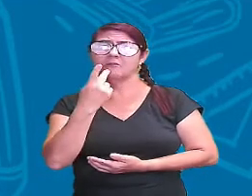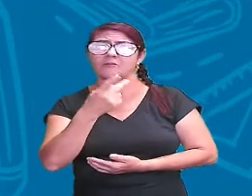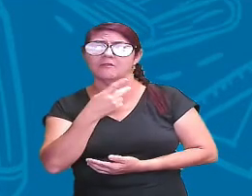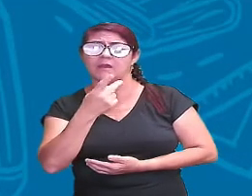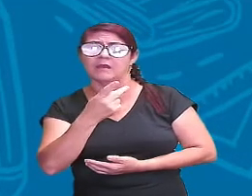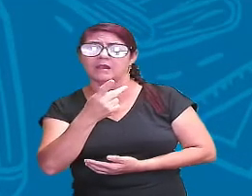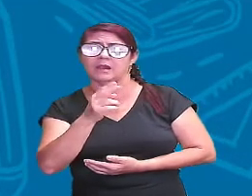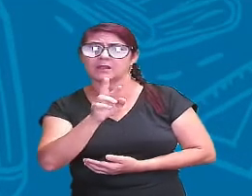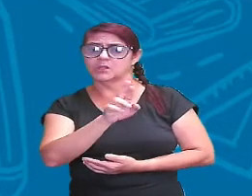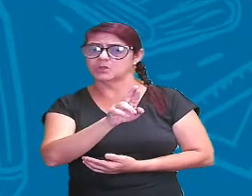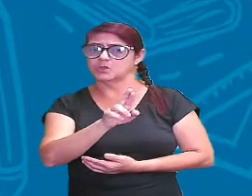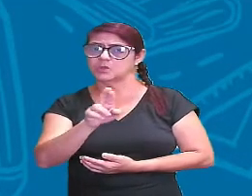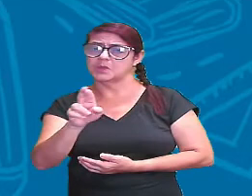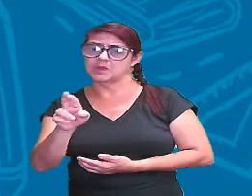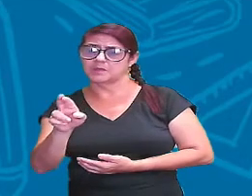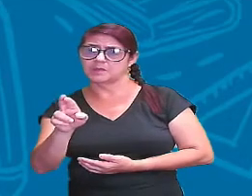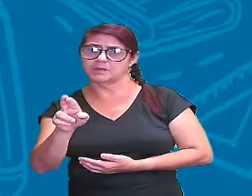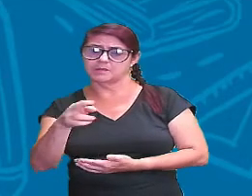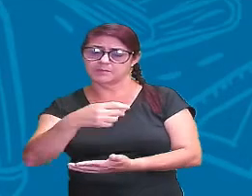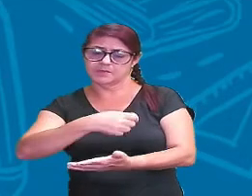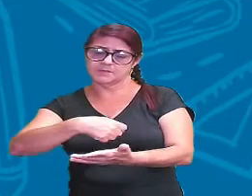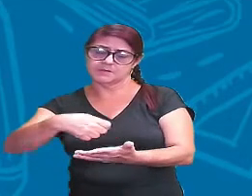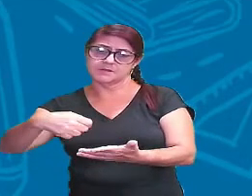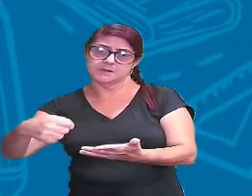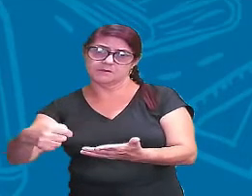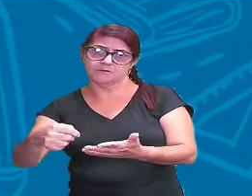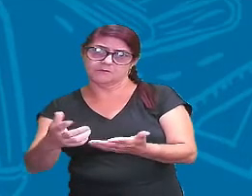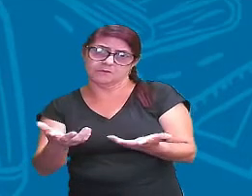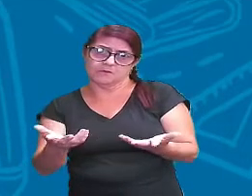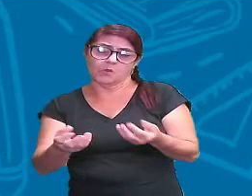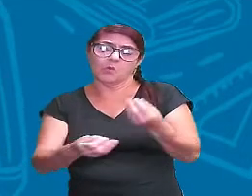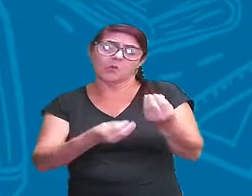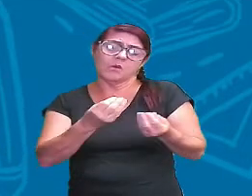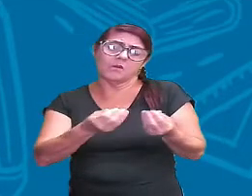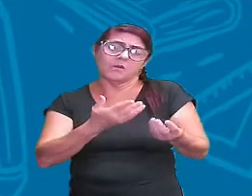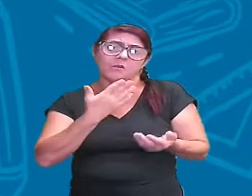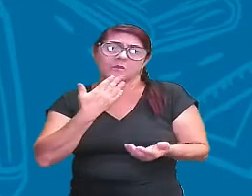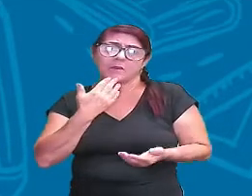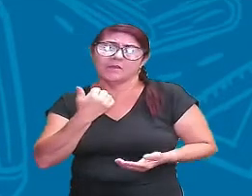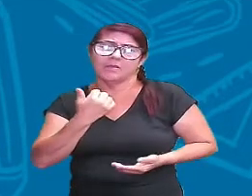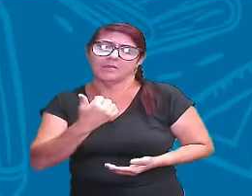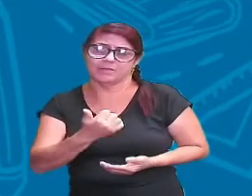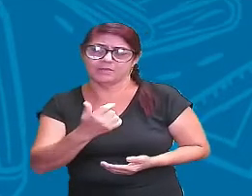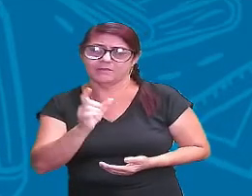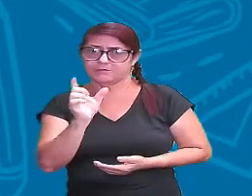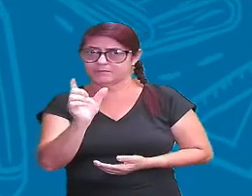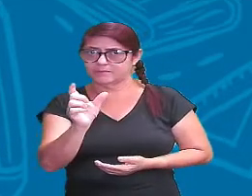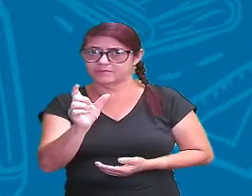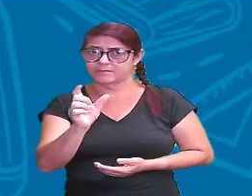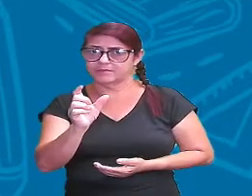e vai colocar o RR para ver o que vai encaixar melhor. Temos aí